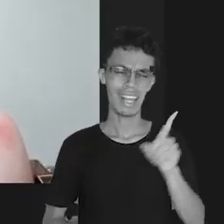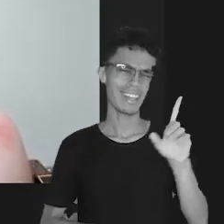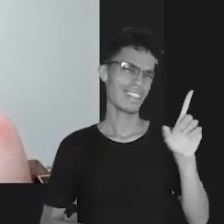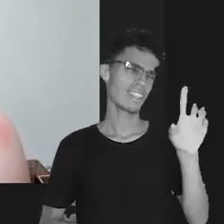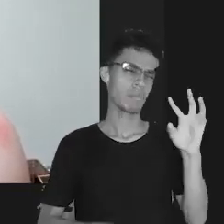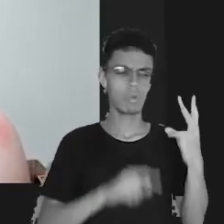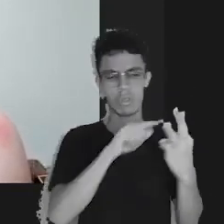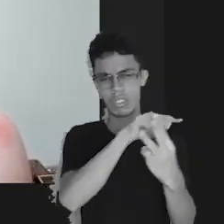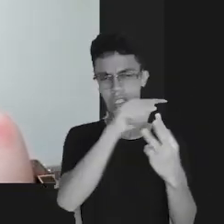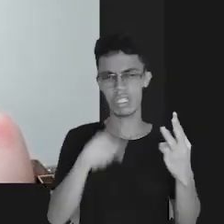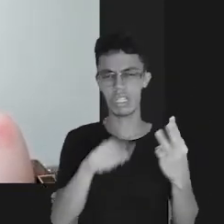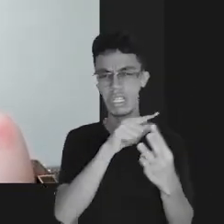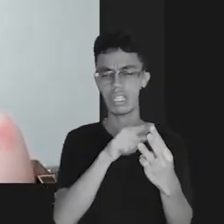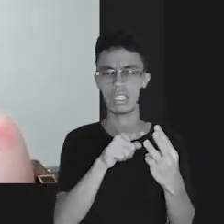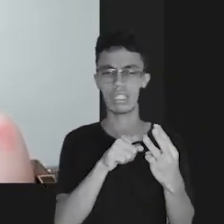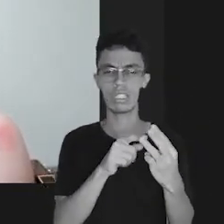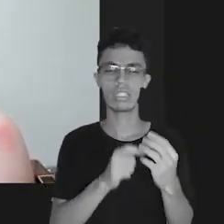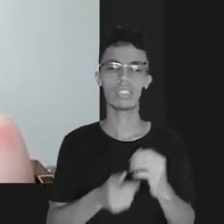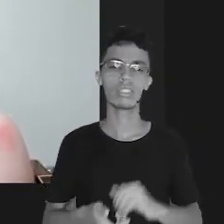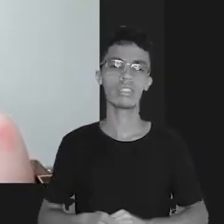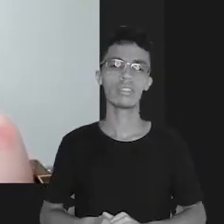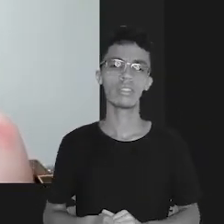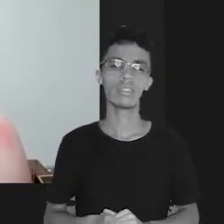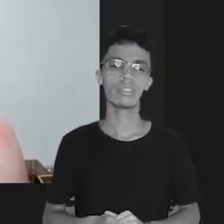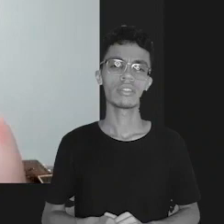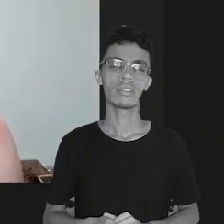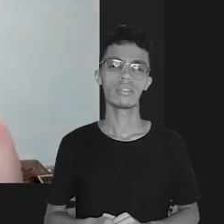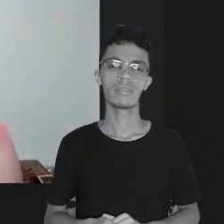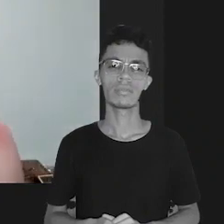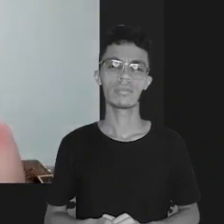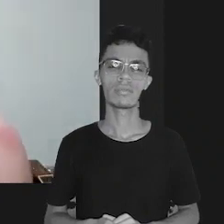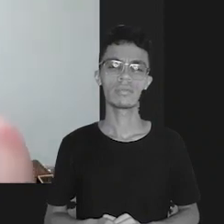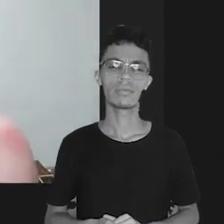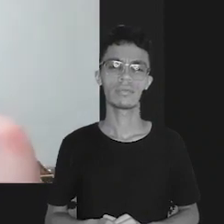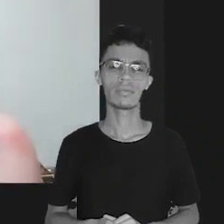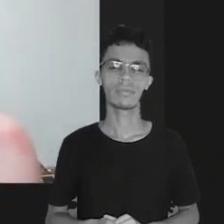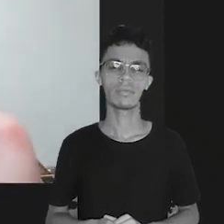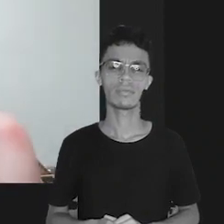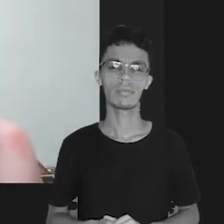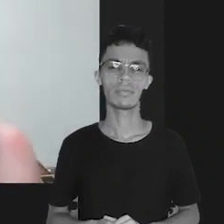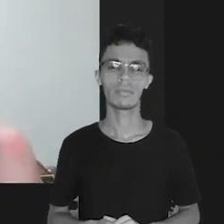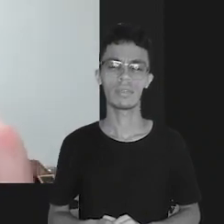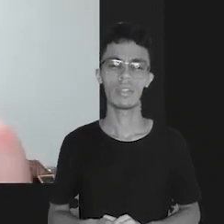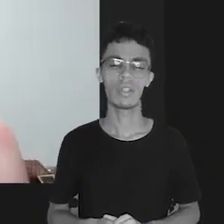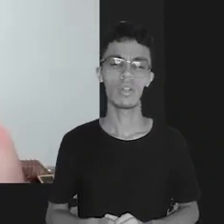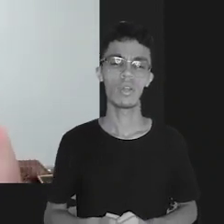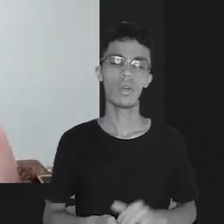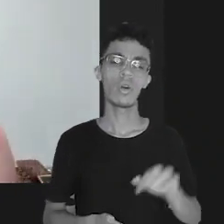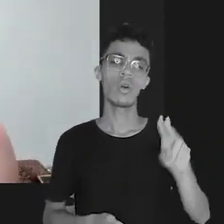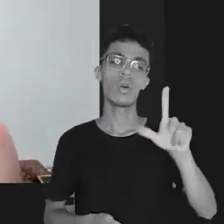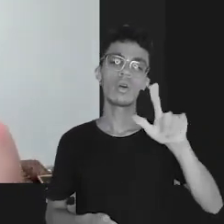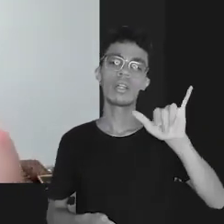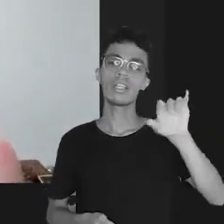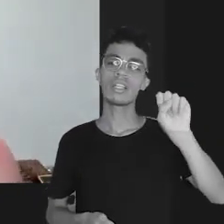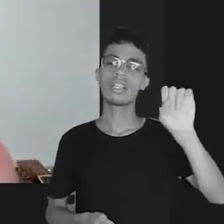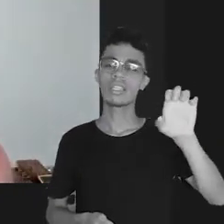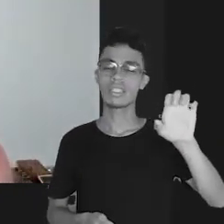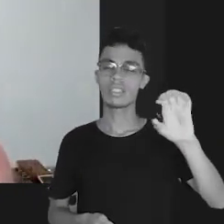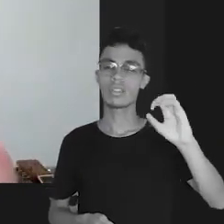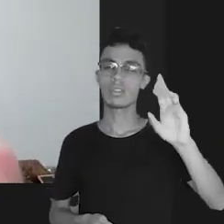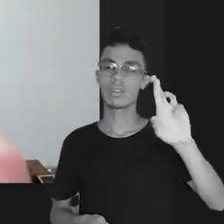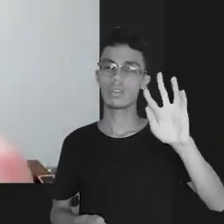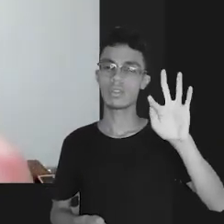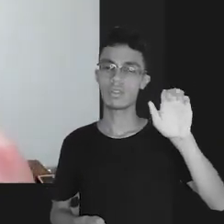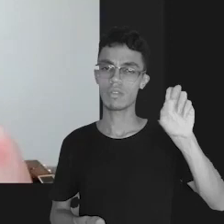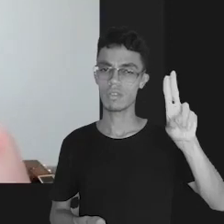ser 3. É Buda, Lênin, Hermes Trismegisto. Ulisses, Orfeu!